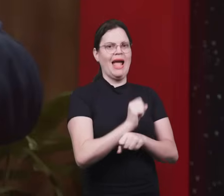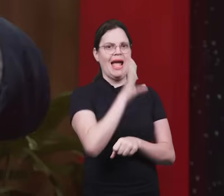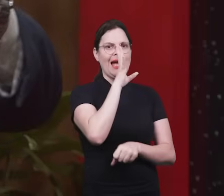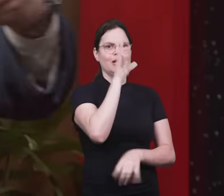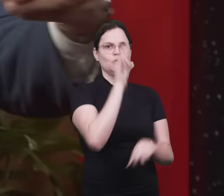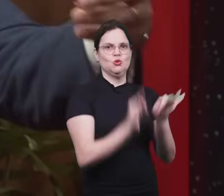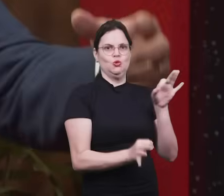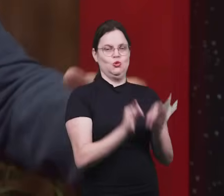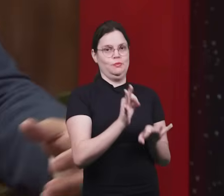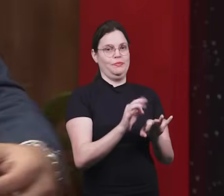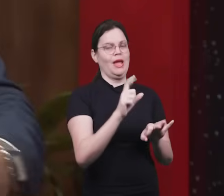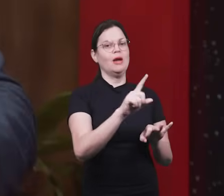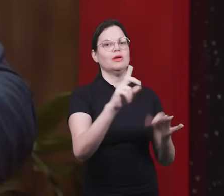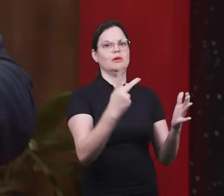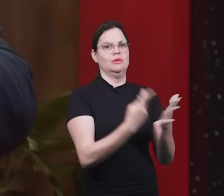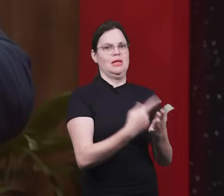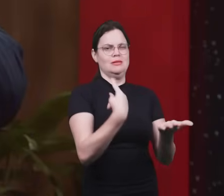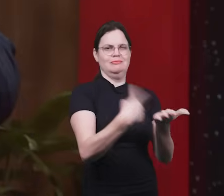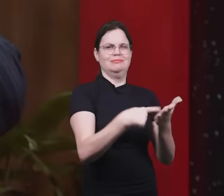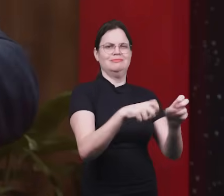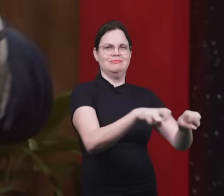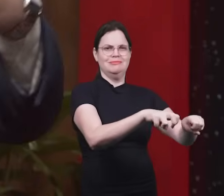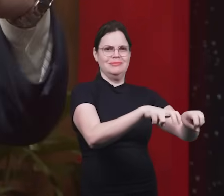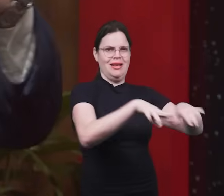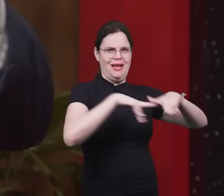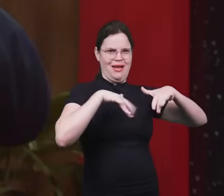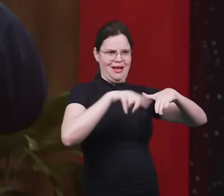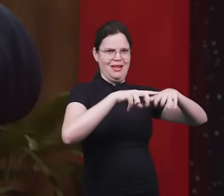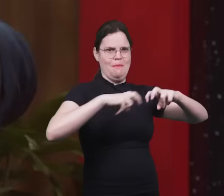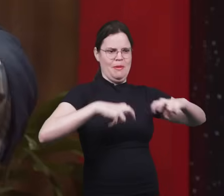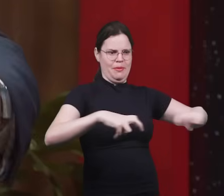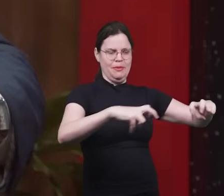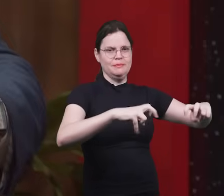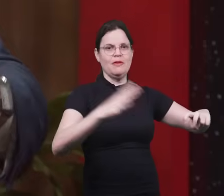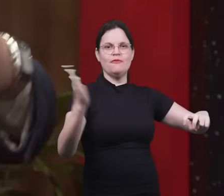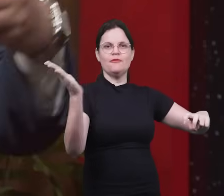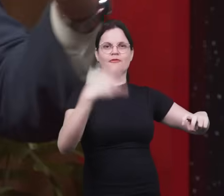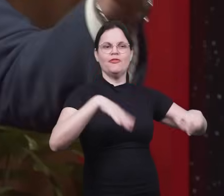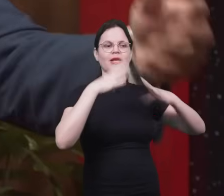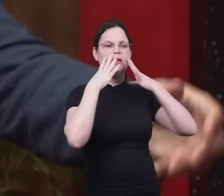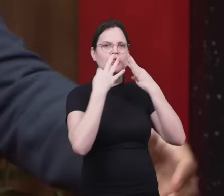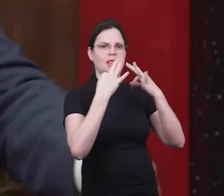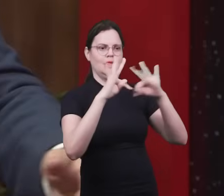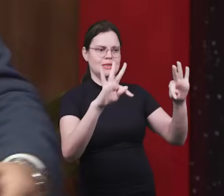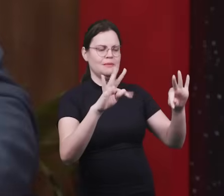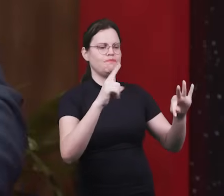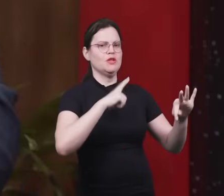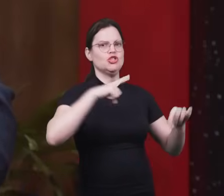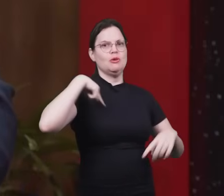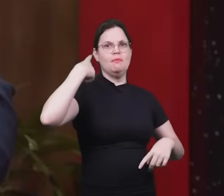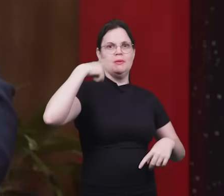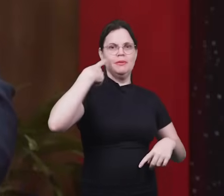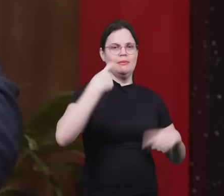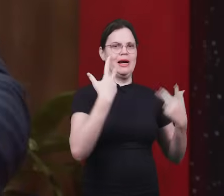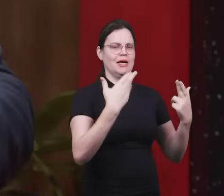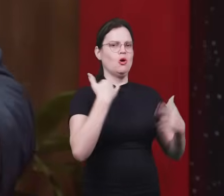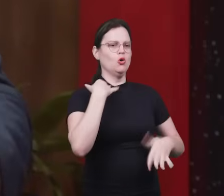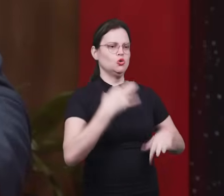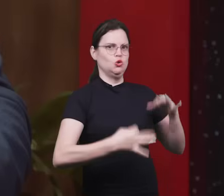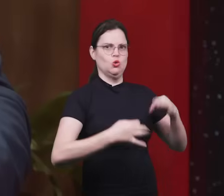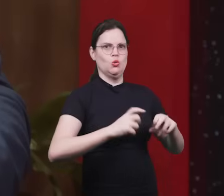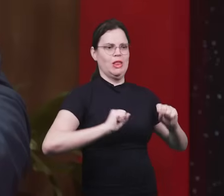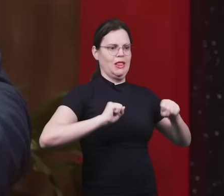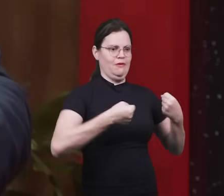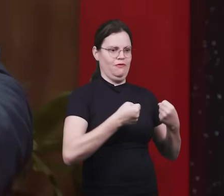ali vinham as testemunhas, as palavras eram ditas, a defesa era feita e vinha o